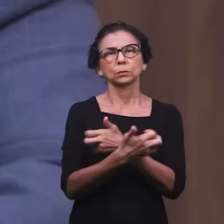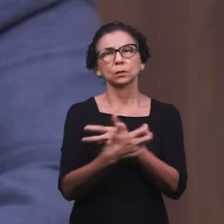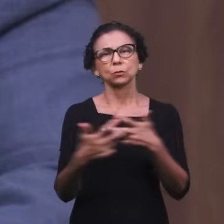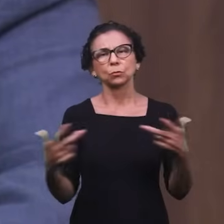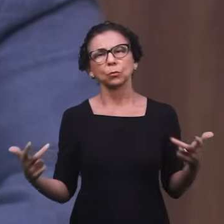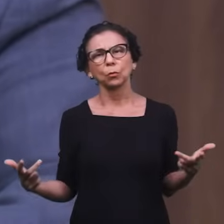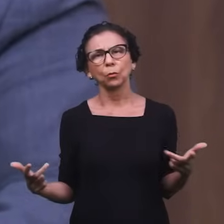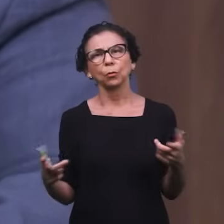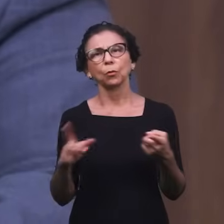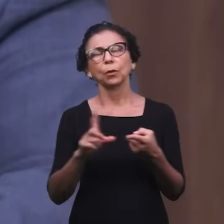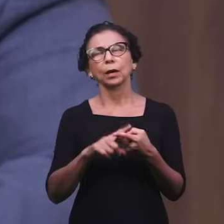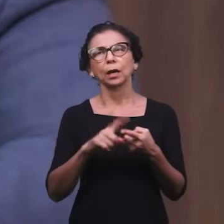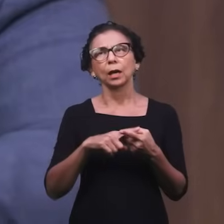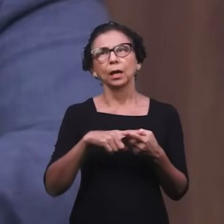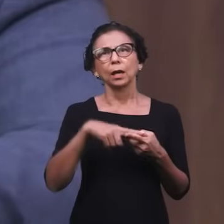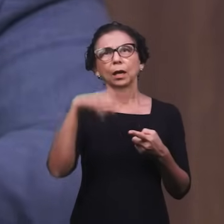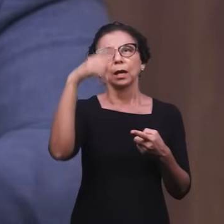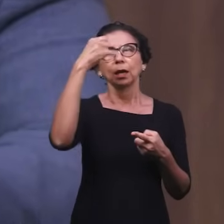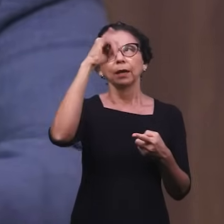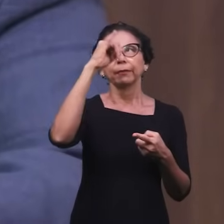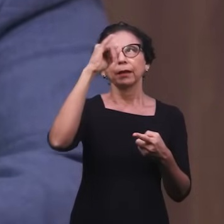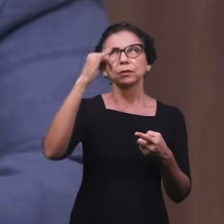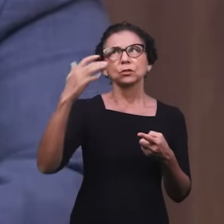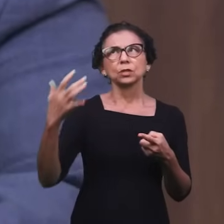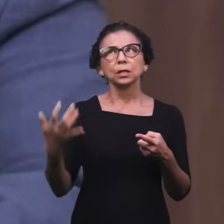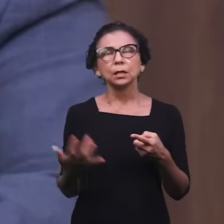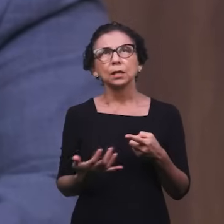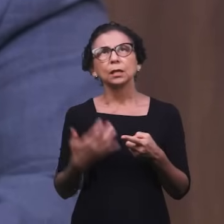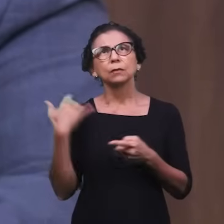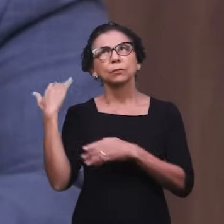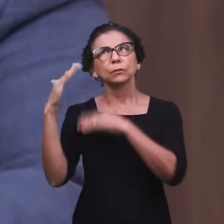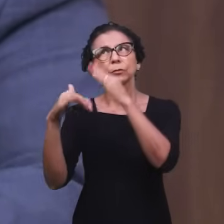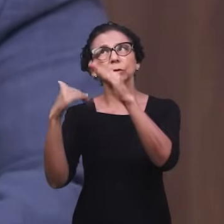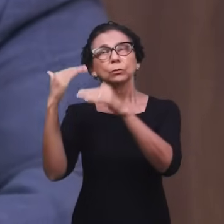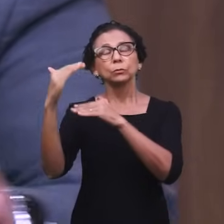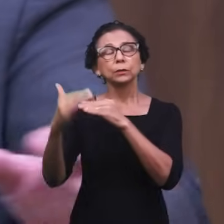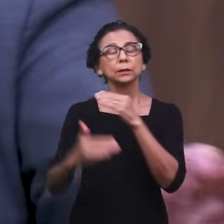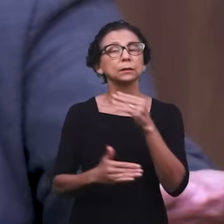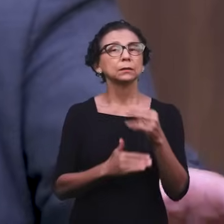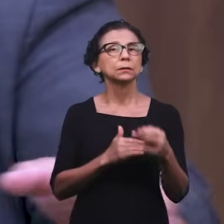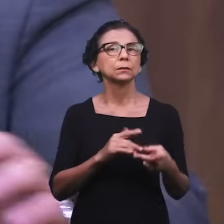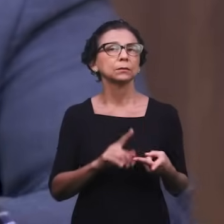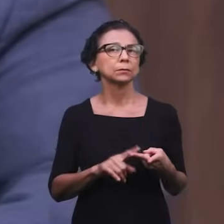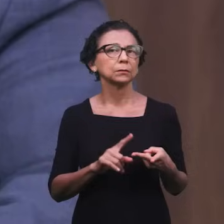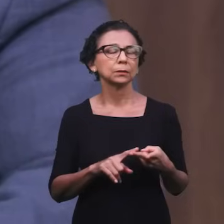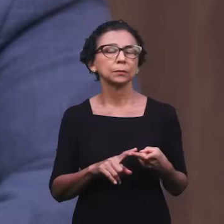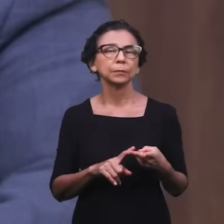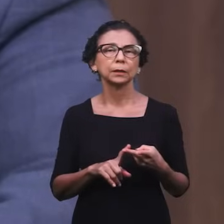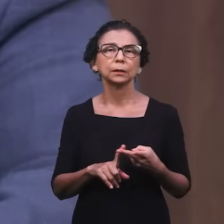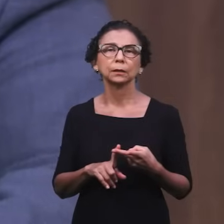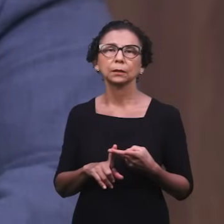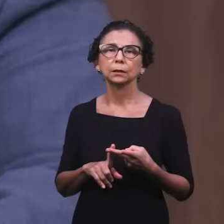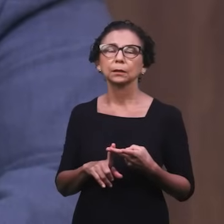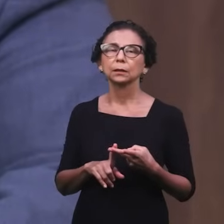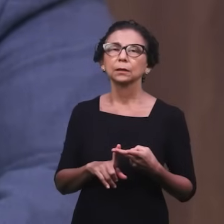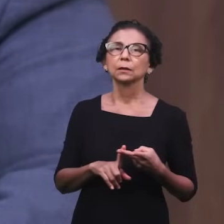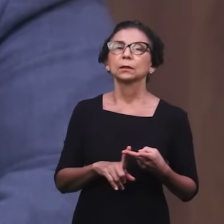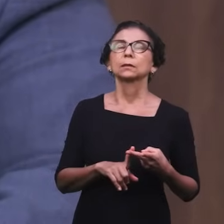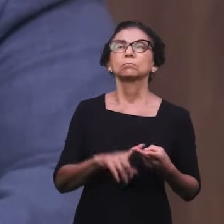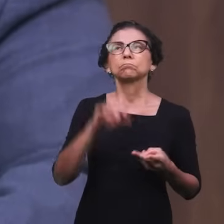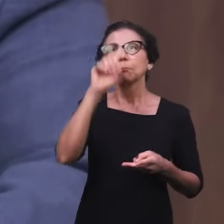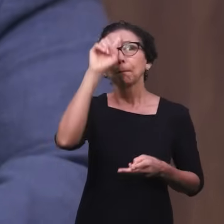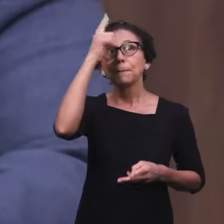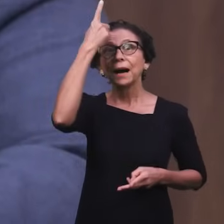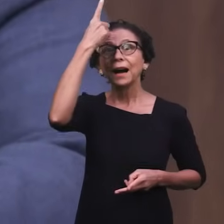compreender a energia, depois ele passou a usar essa energia de uma outra forma, aí veio naquilo que o pastor Marcos falou, da criação